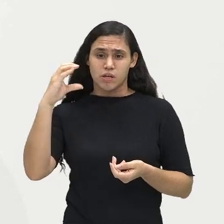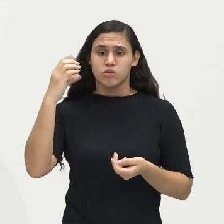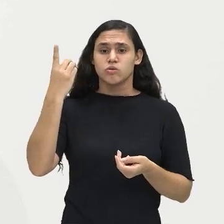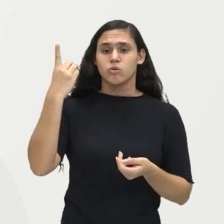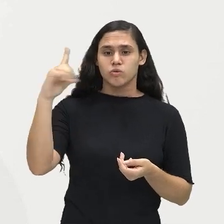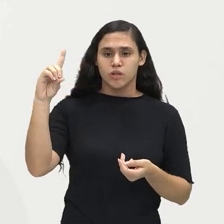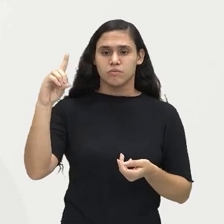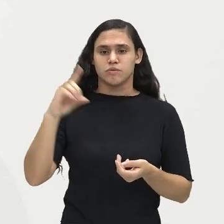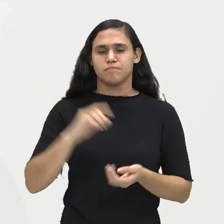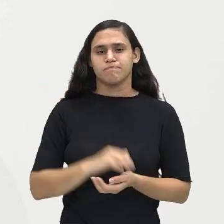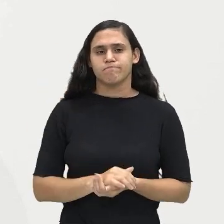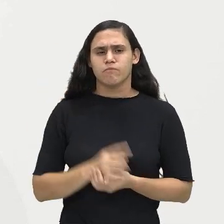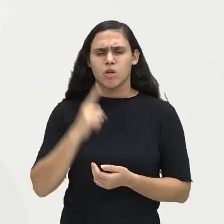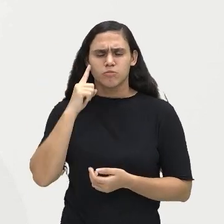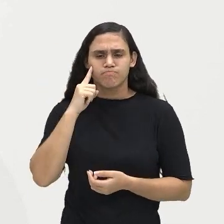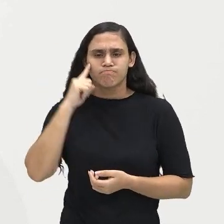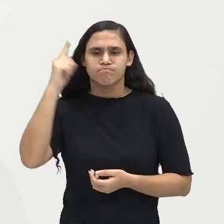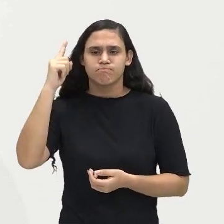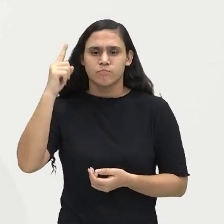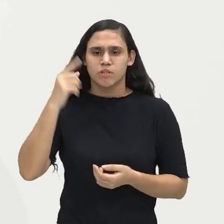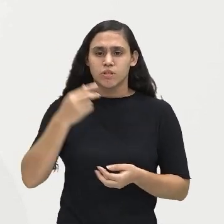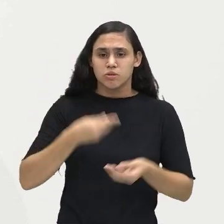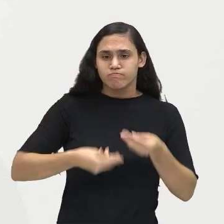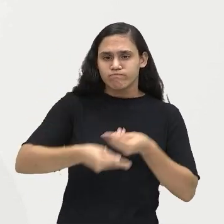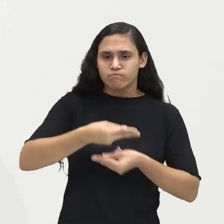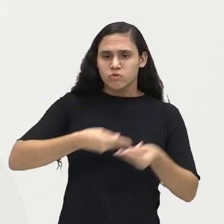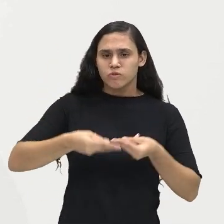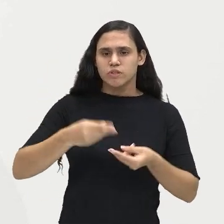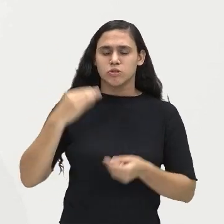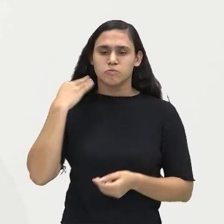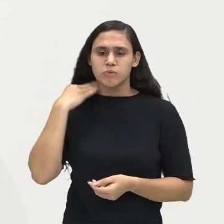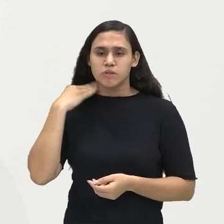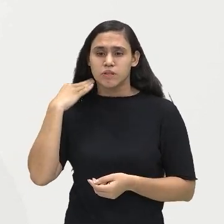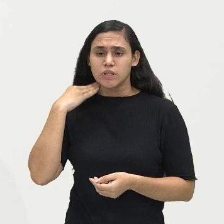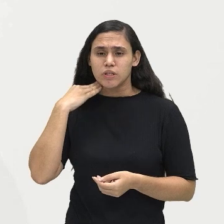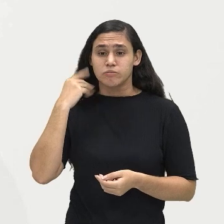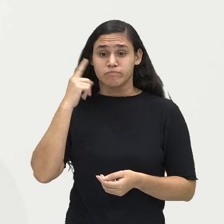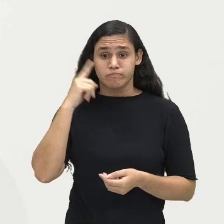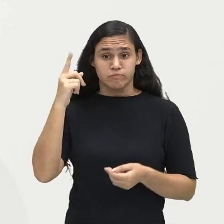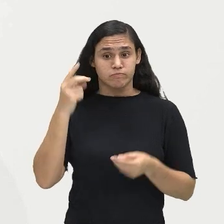débito. A ideia de movimentação bancária, fica esperto porque a ideia é a